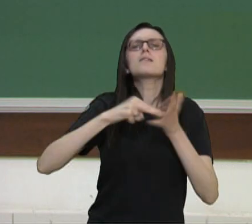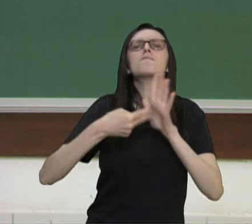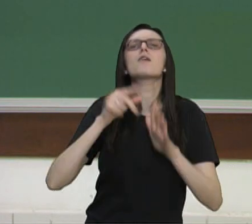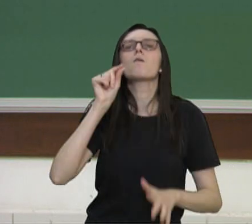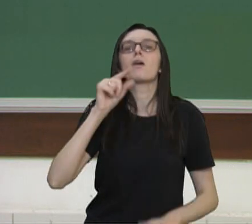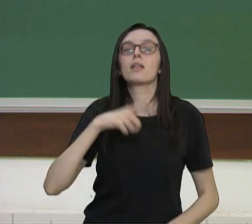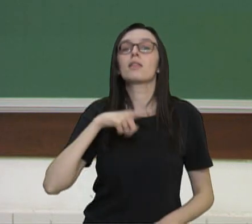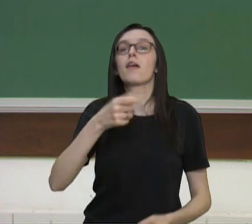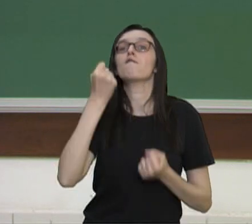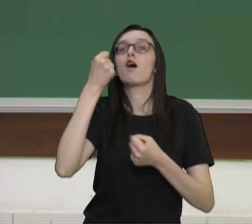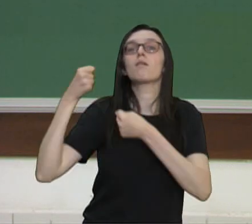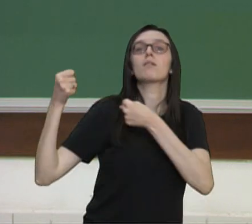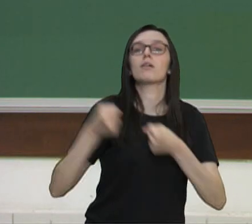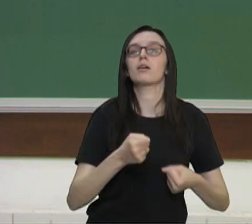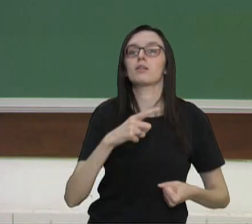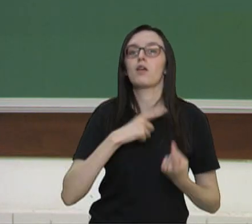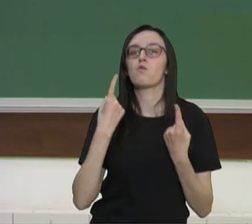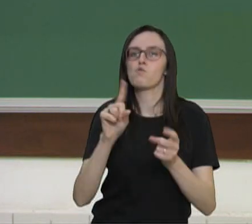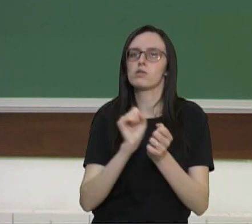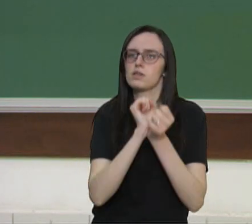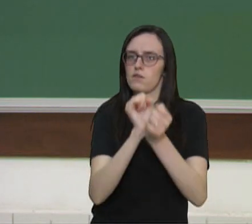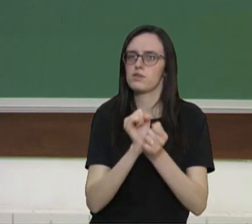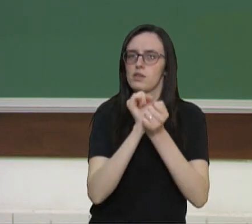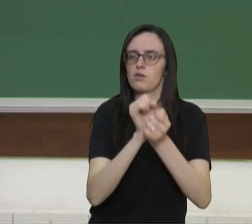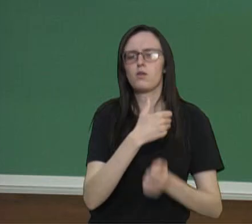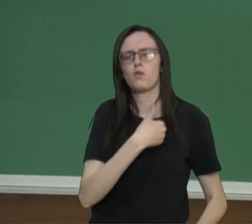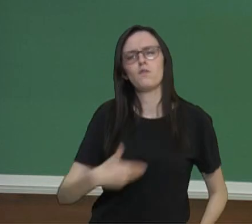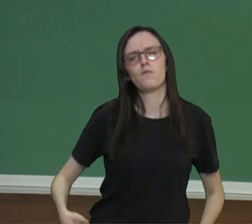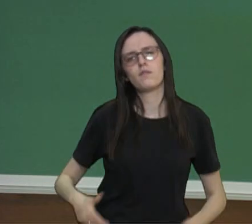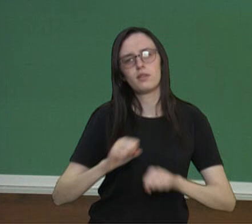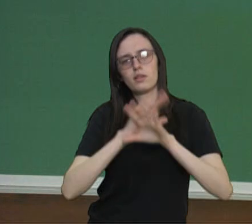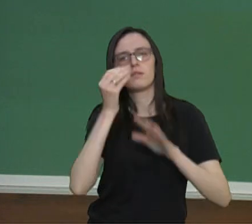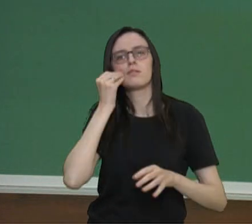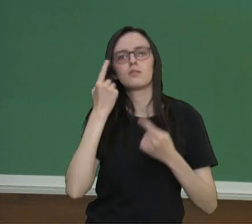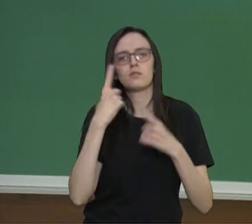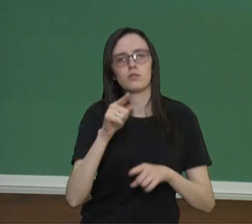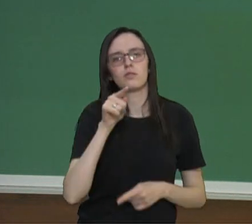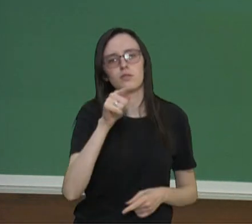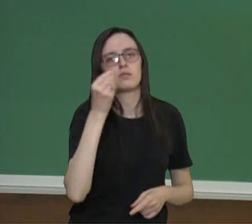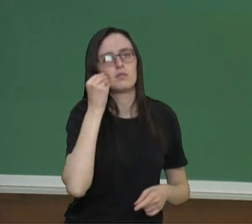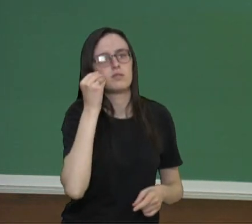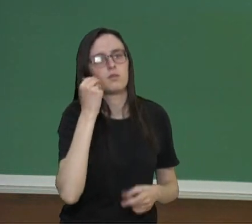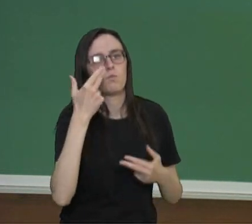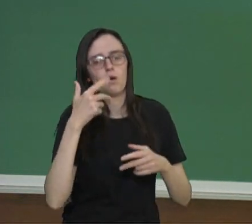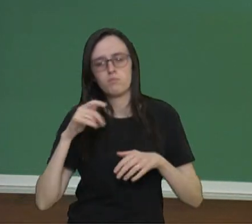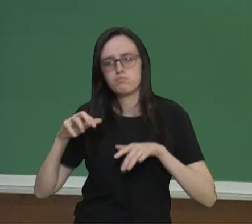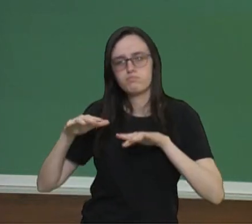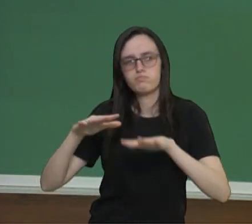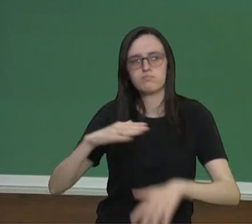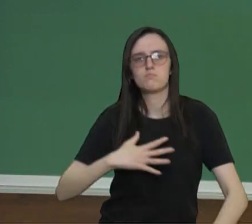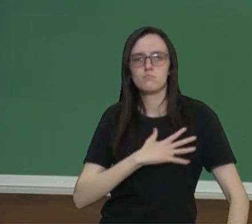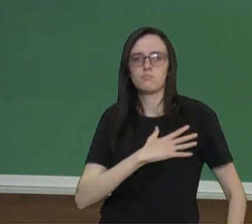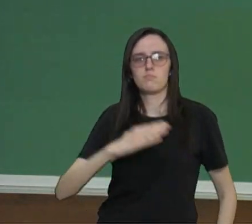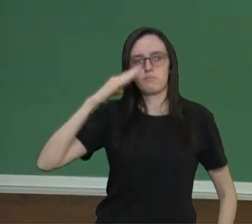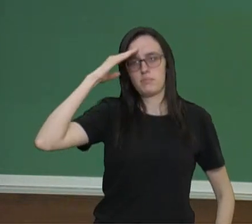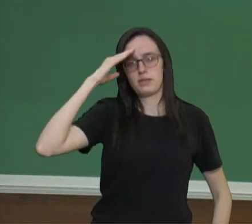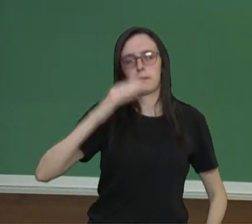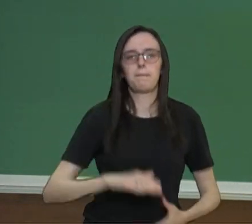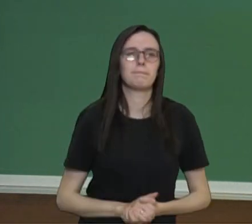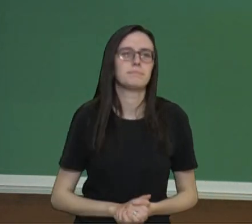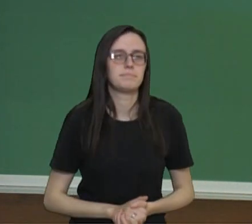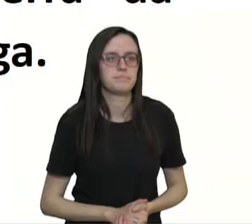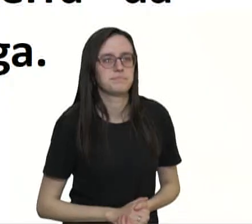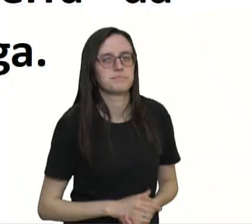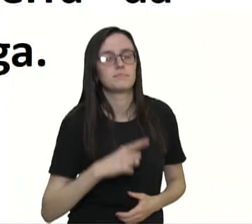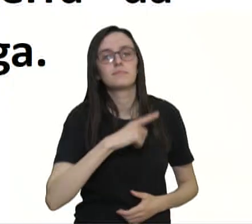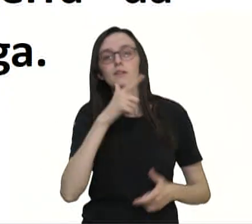que há uma forte resistência à escravidão ali. E o governo, claro, vai trabalhar contra isso, enviando expedições militares. Aqui você tem